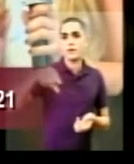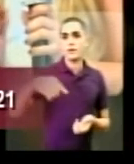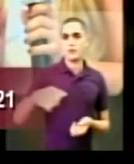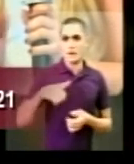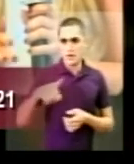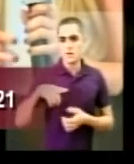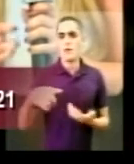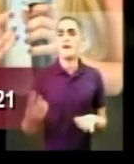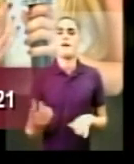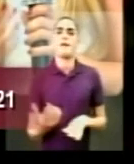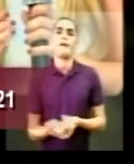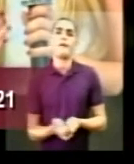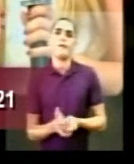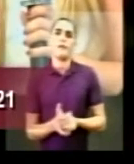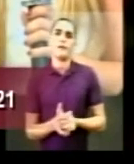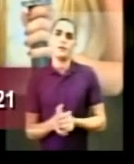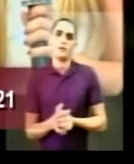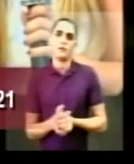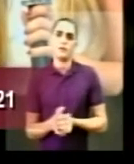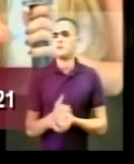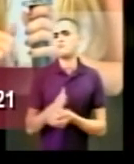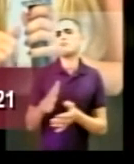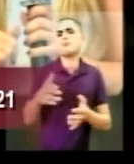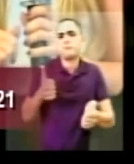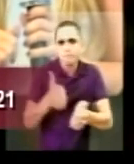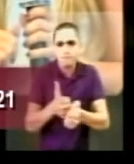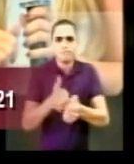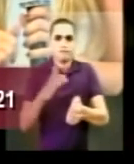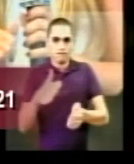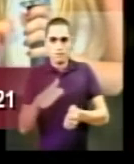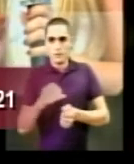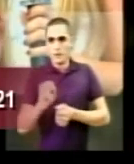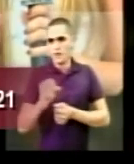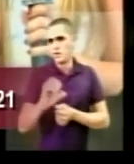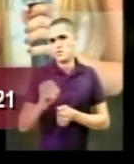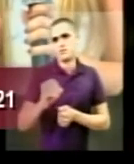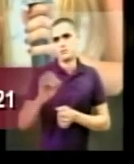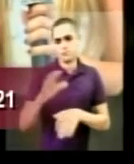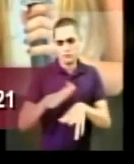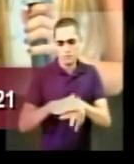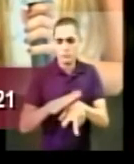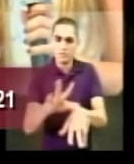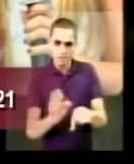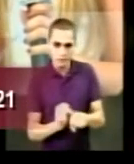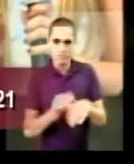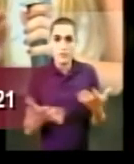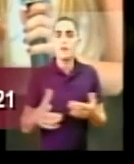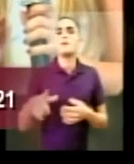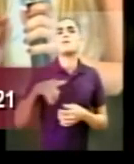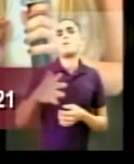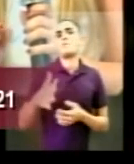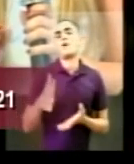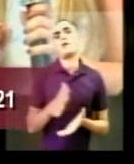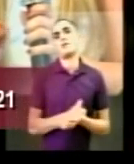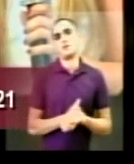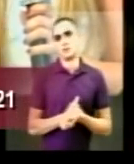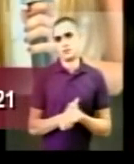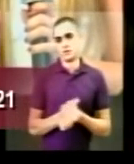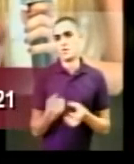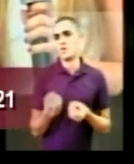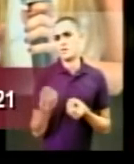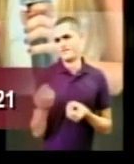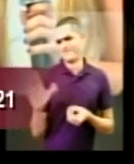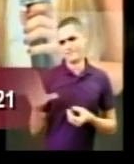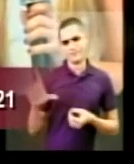aí na média que ele coloca das aproximações, em torno de 80 casos. Nós estamos ainda ali trabalhando com um dado